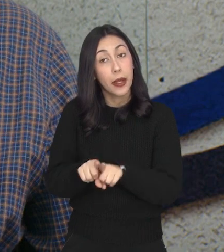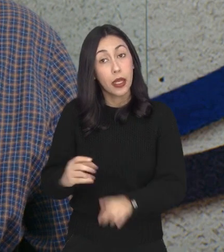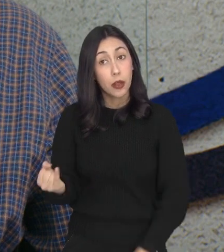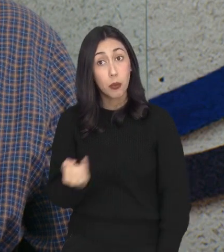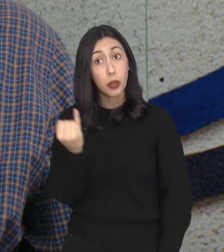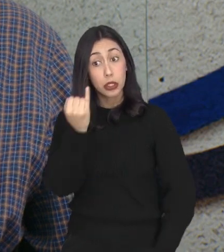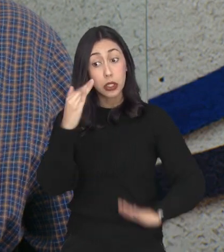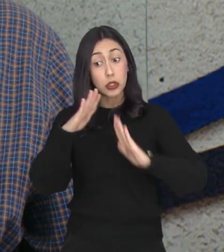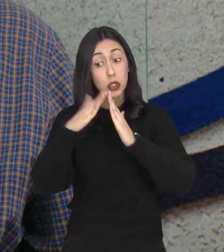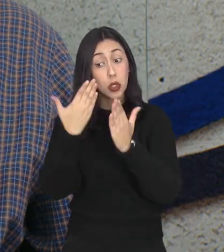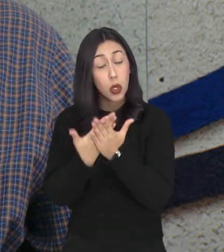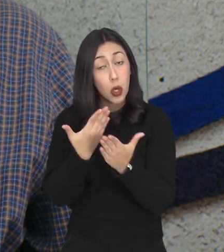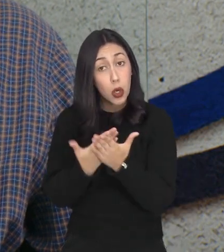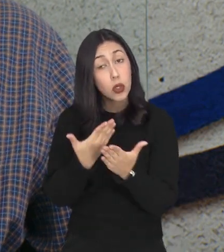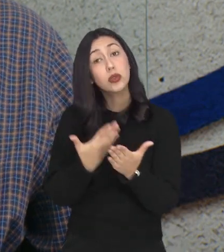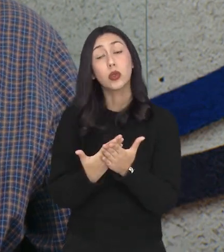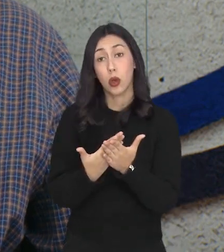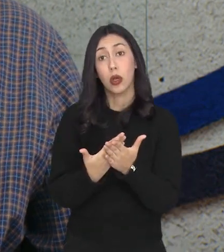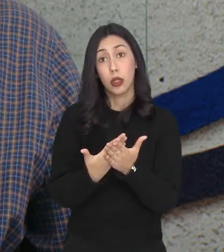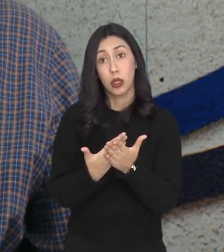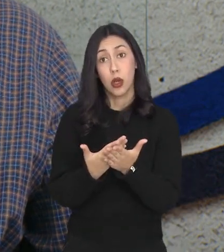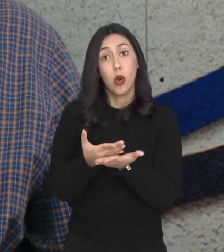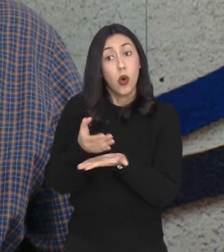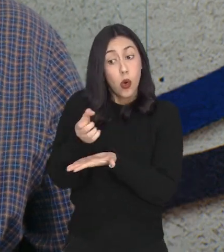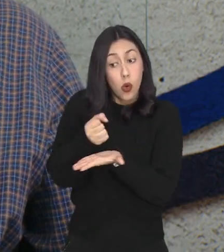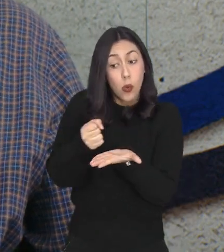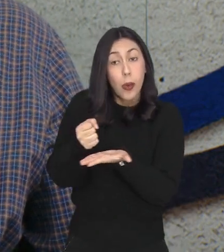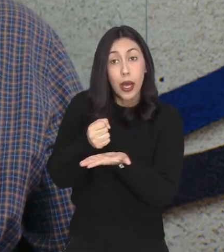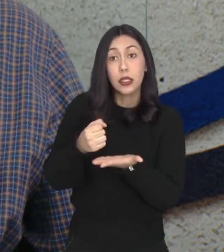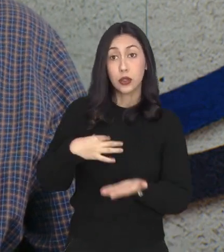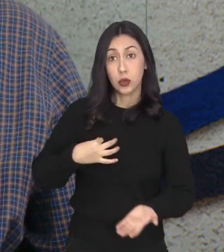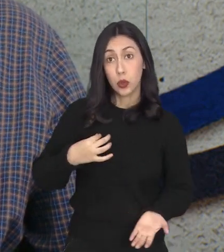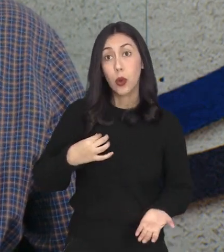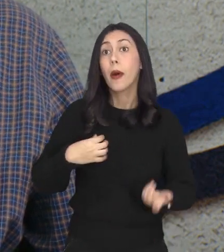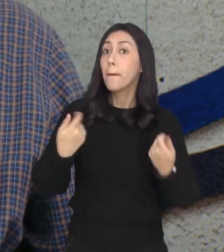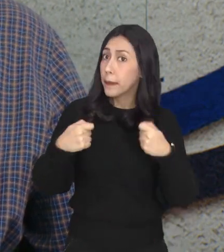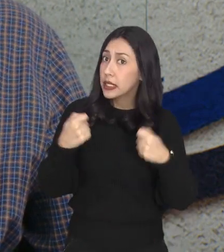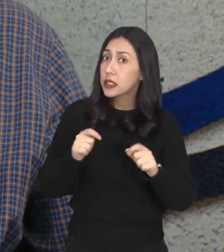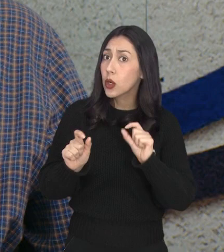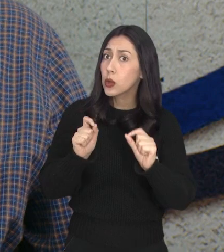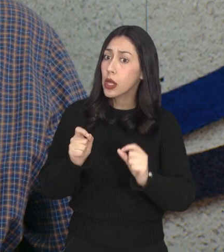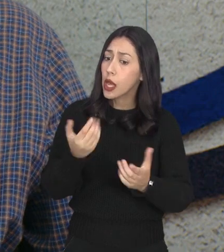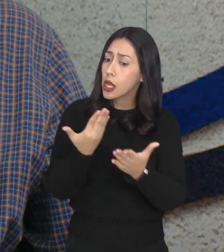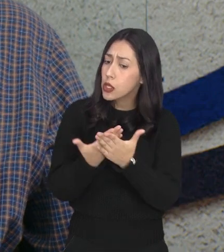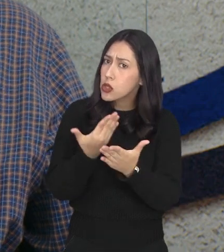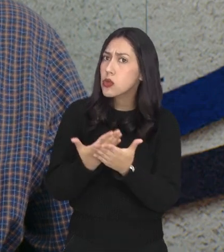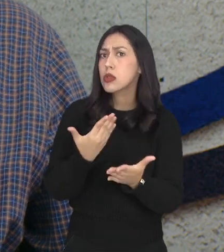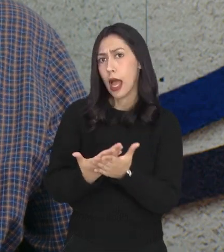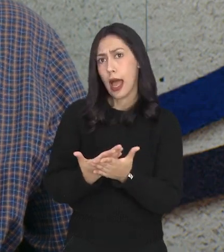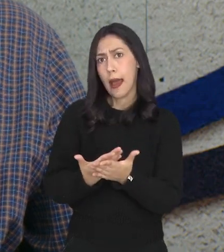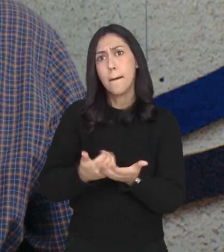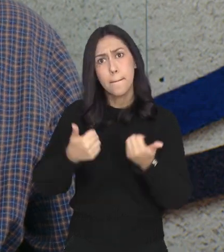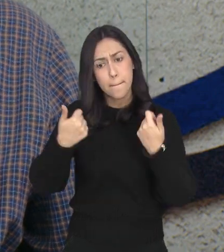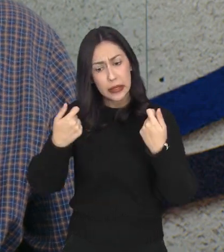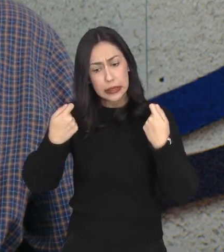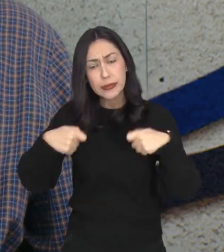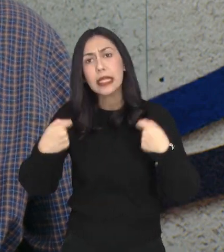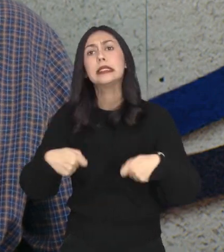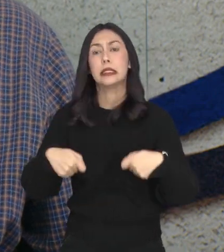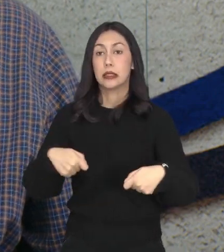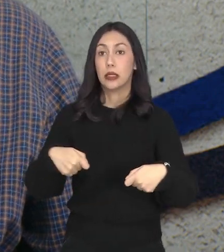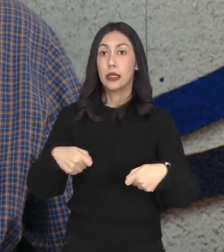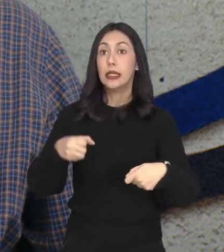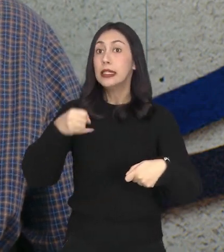Não deixa o menino sem estudar. O clube base certo hoje tem que ter escola, tem que ter nota. O aluno tem que ter nota